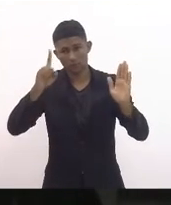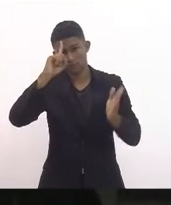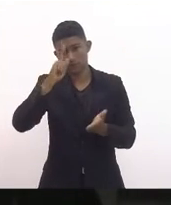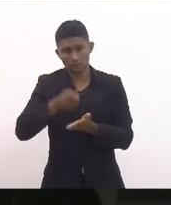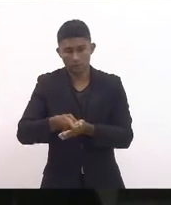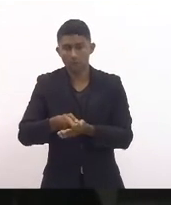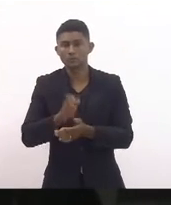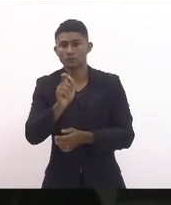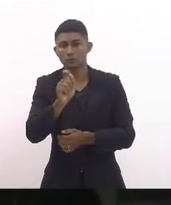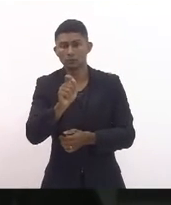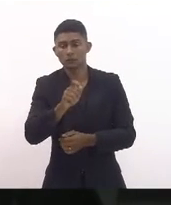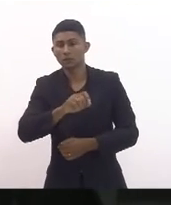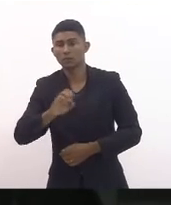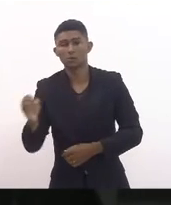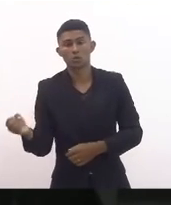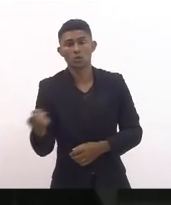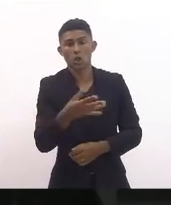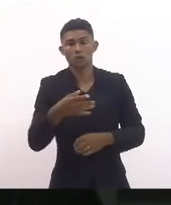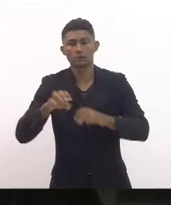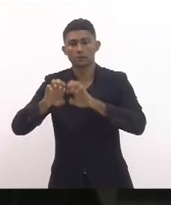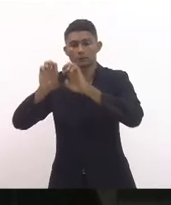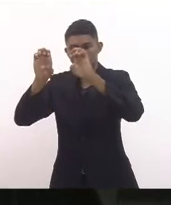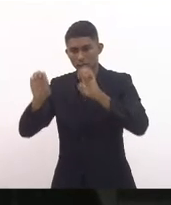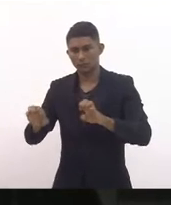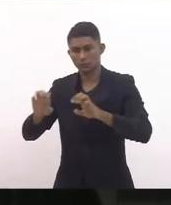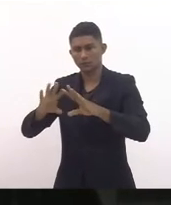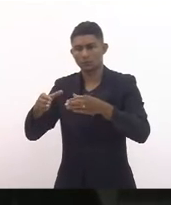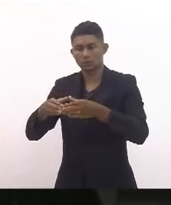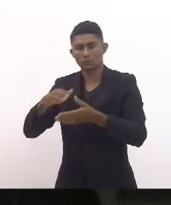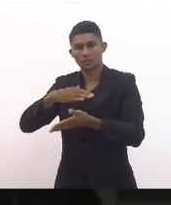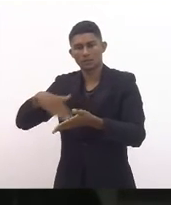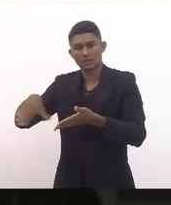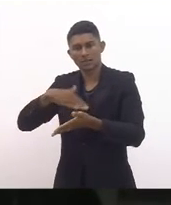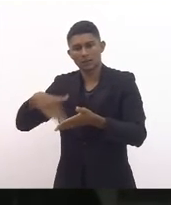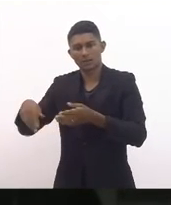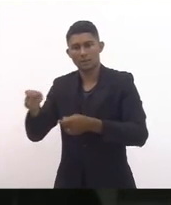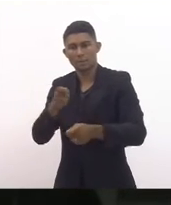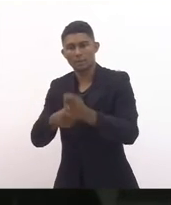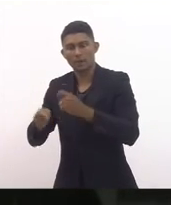a nova estrutura da secretaria de planejamento e